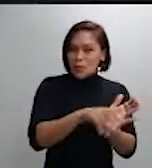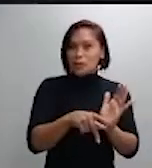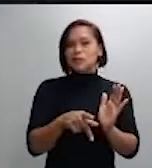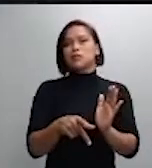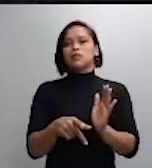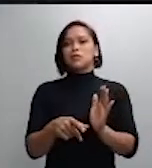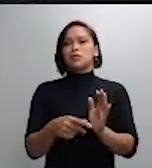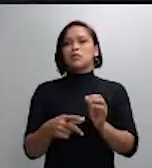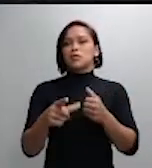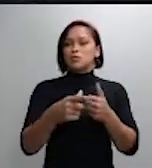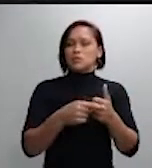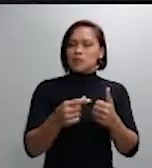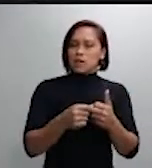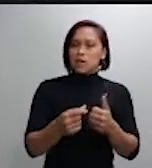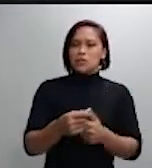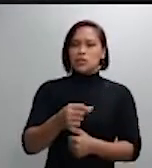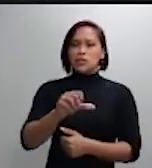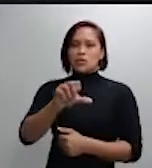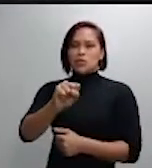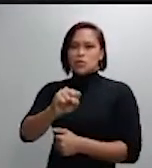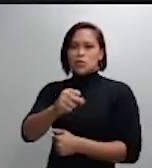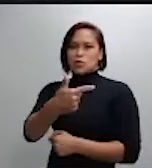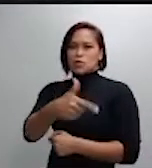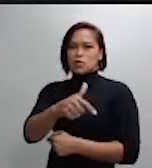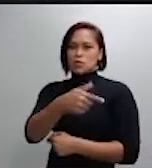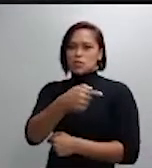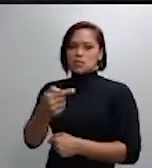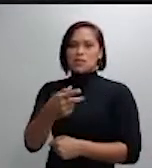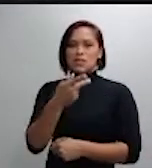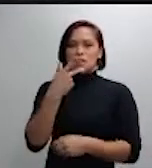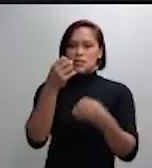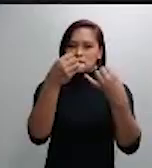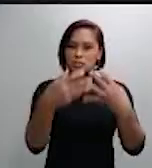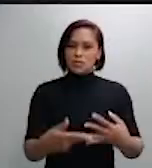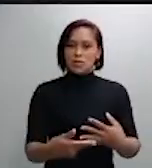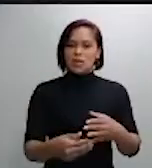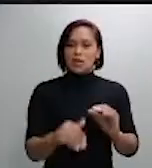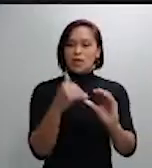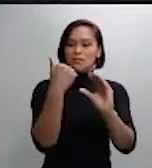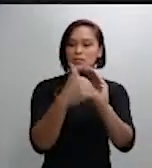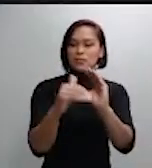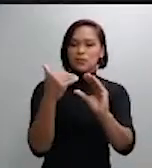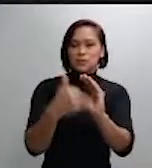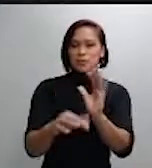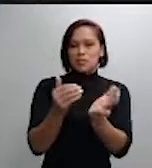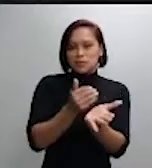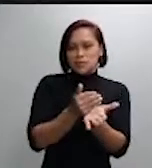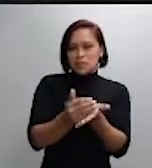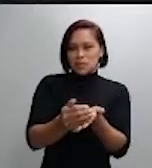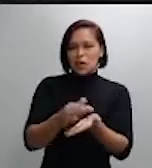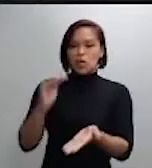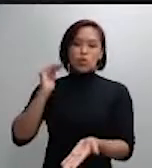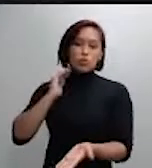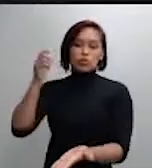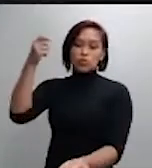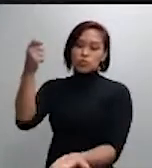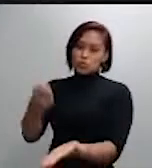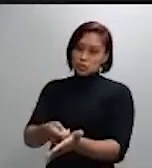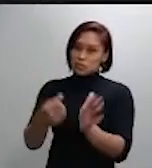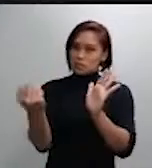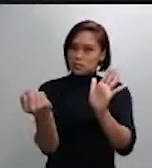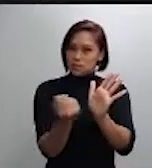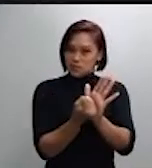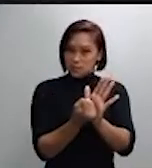artigo 827, diz que, ao despachar a inicial, o juiz fixará de plano